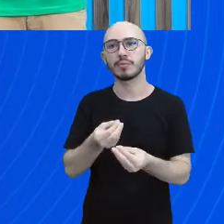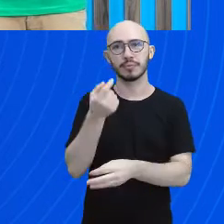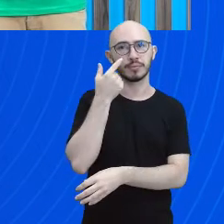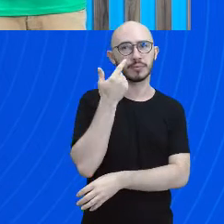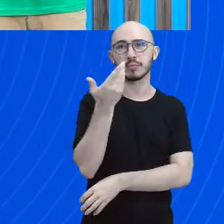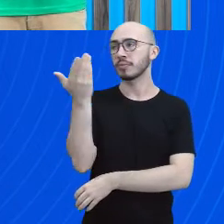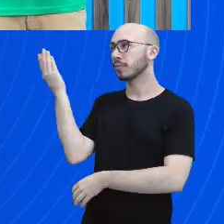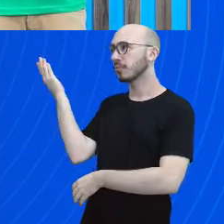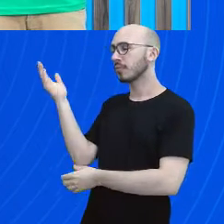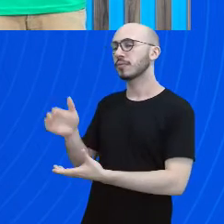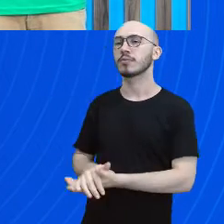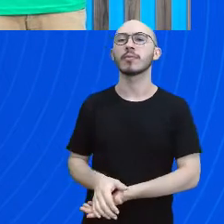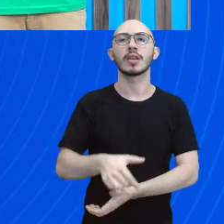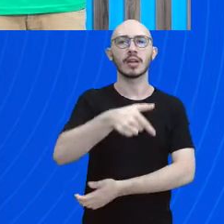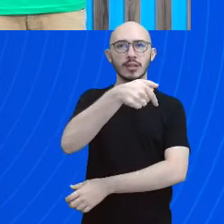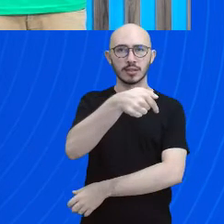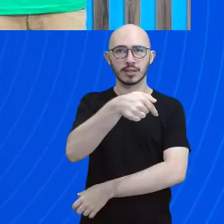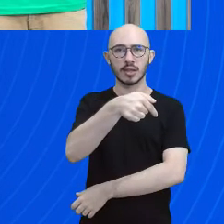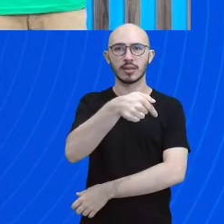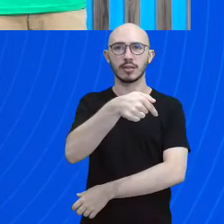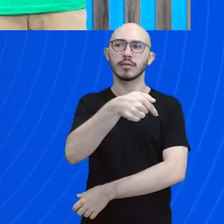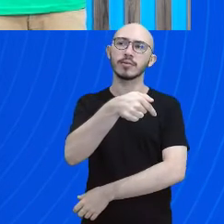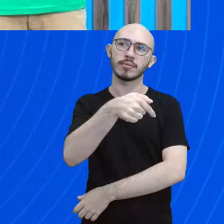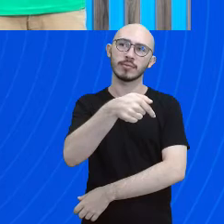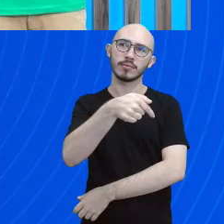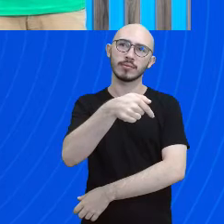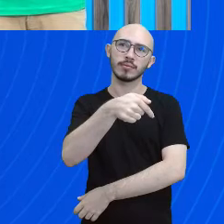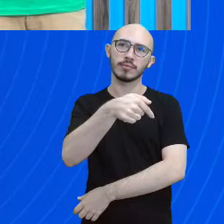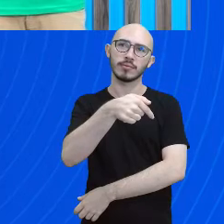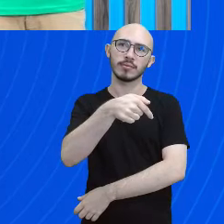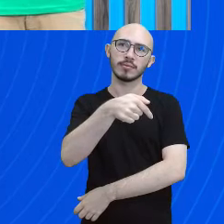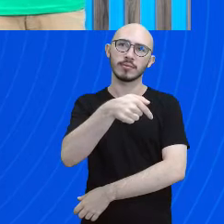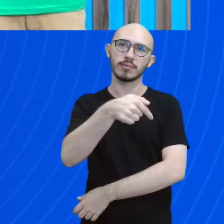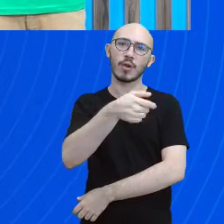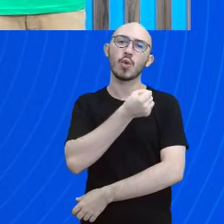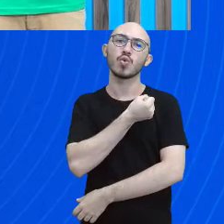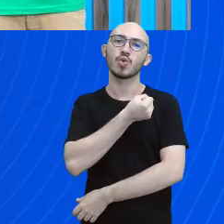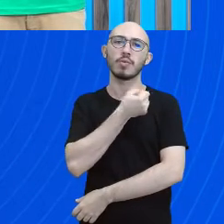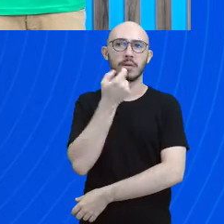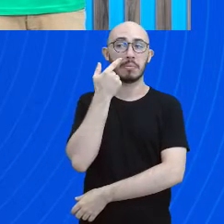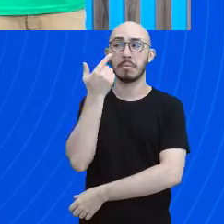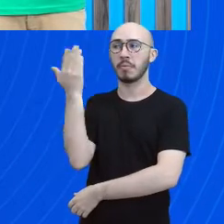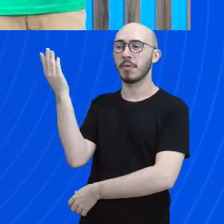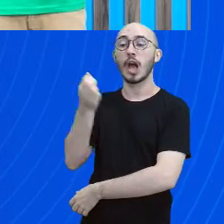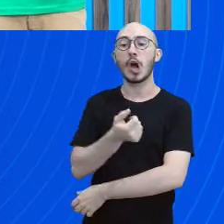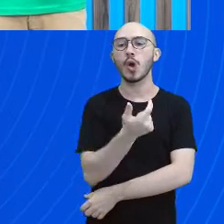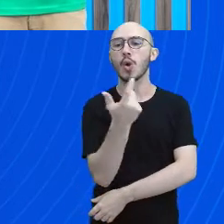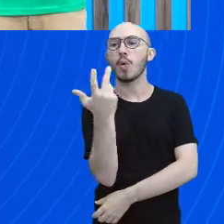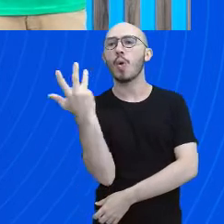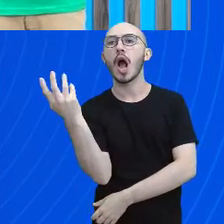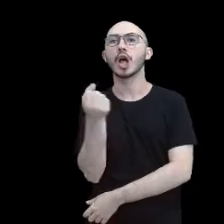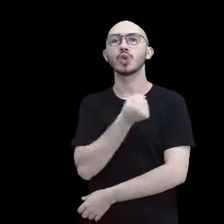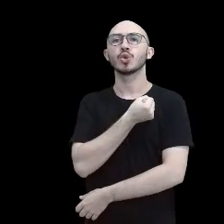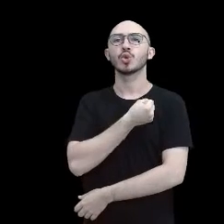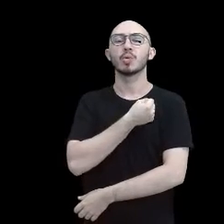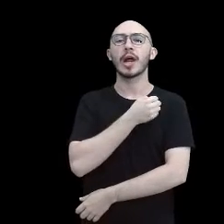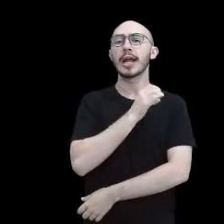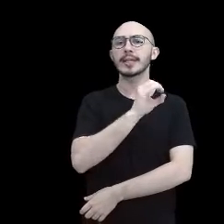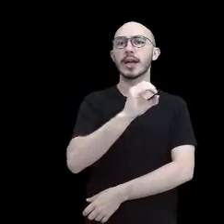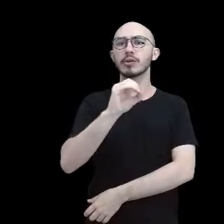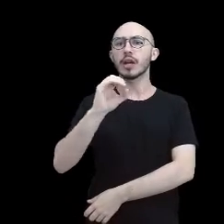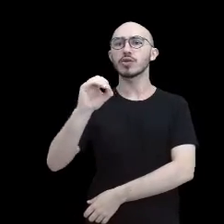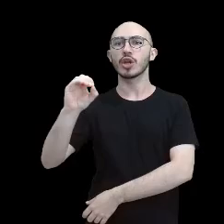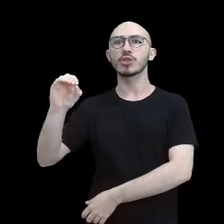aparece aí 7,8 bilhões, está esse número aí. Veja a quantidade de algarismos, principalmente a quantidade de zeros que